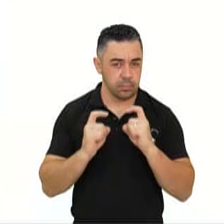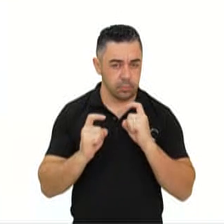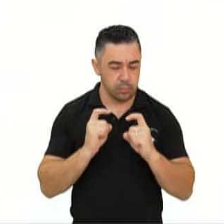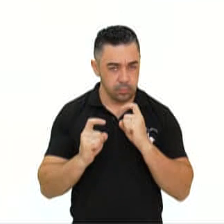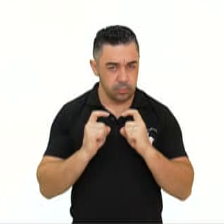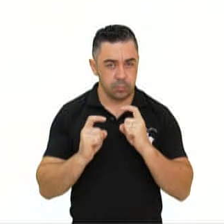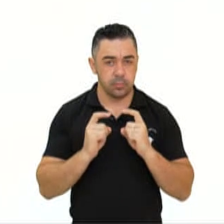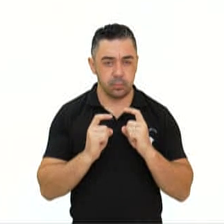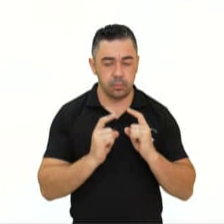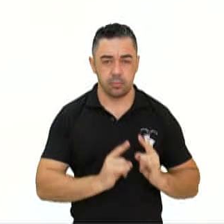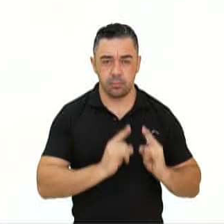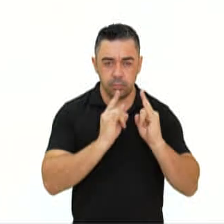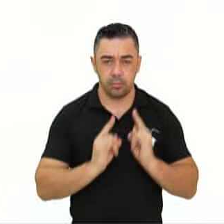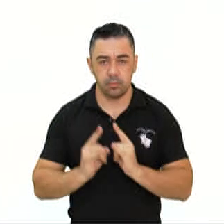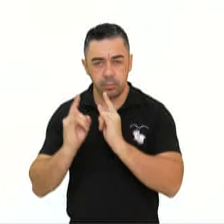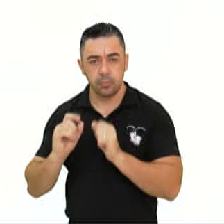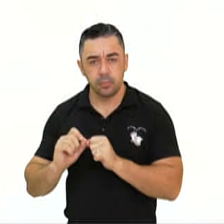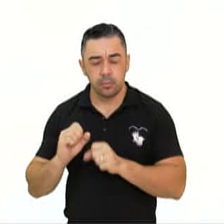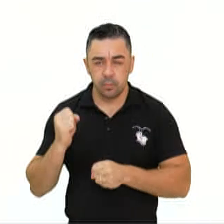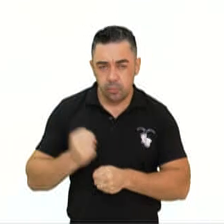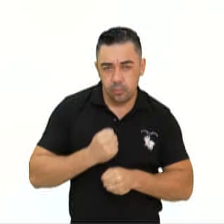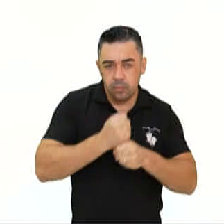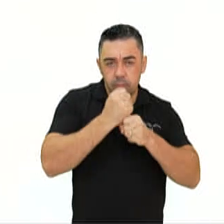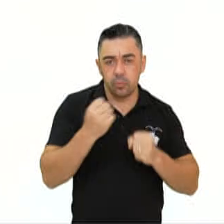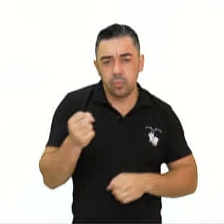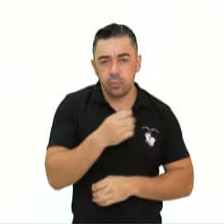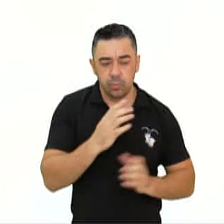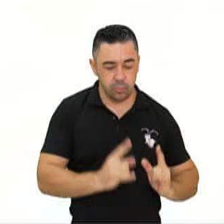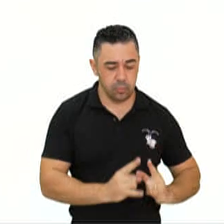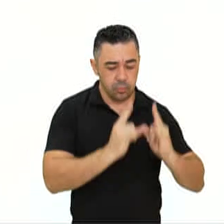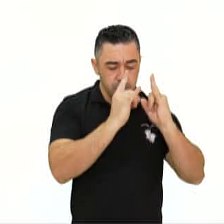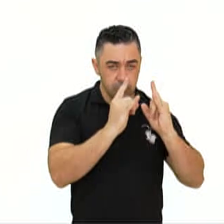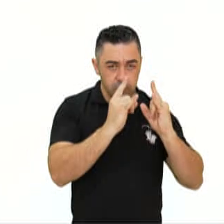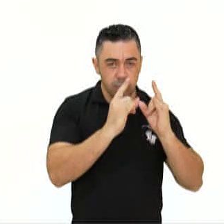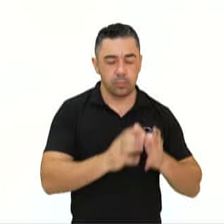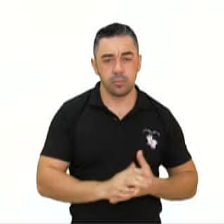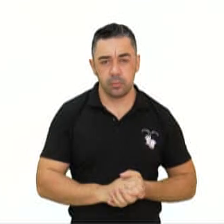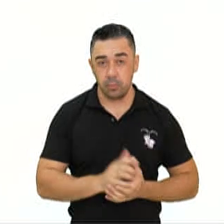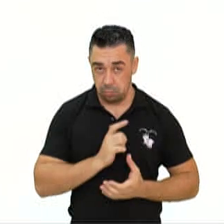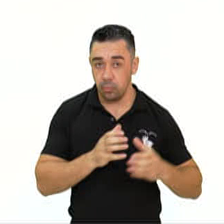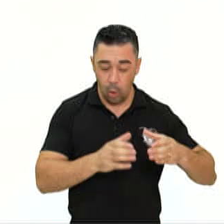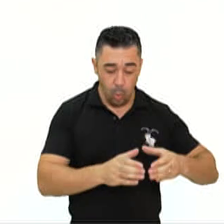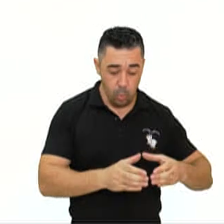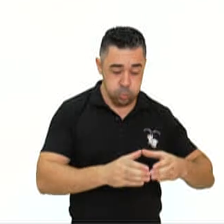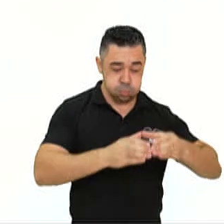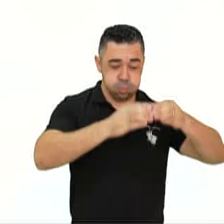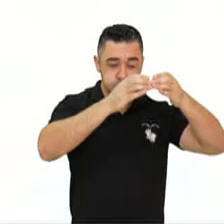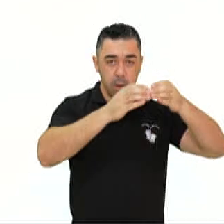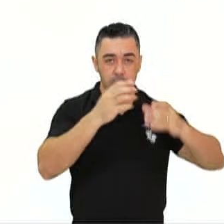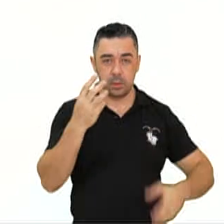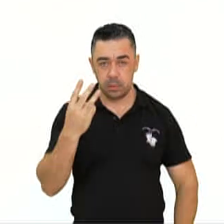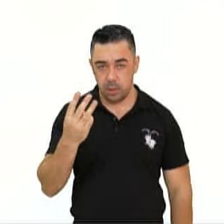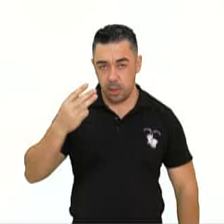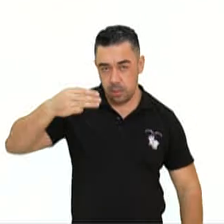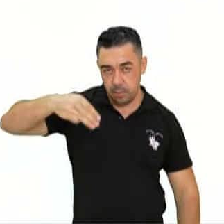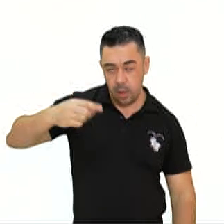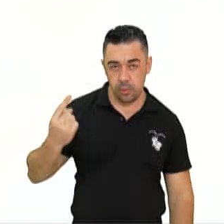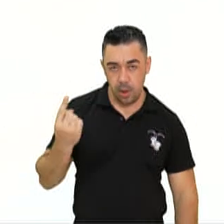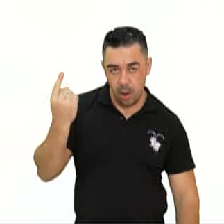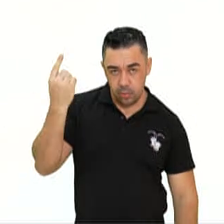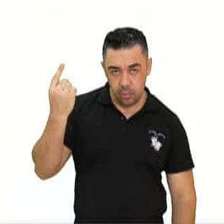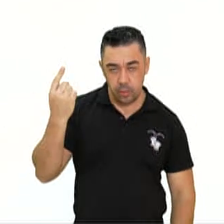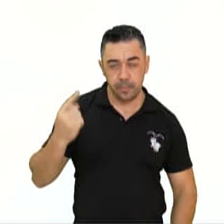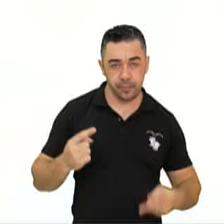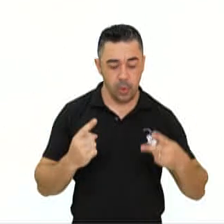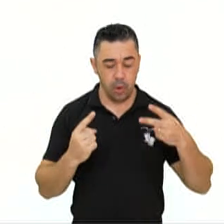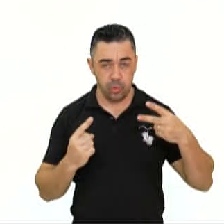a construção de uma nova cisterna. A cisterna atual tem formato cilíndrico, com 3 metros de altura e 2